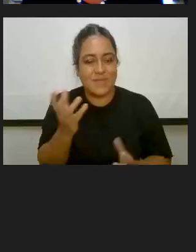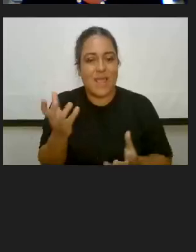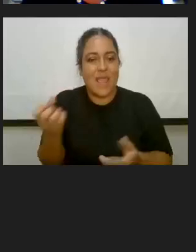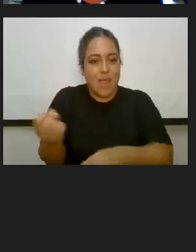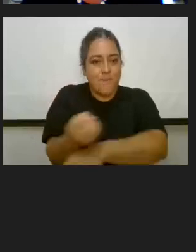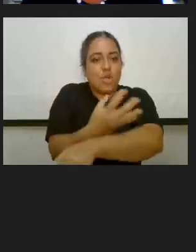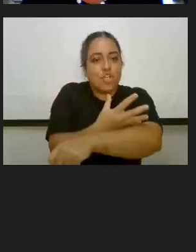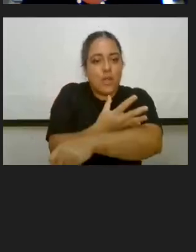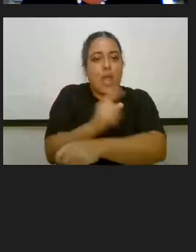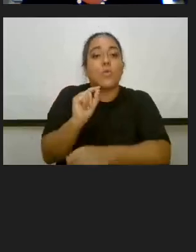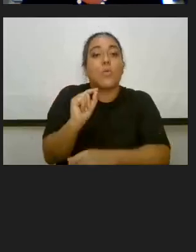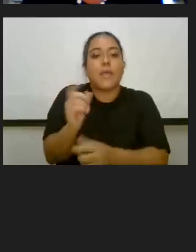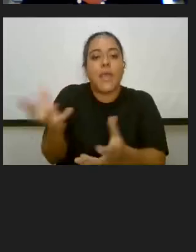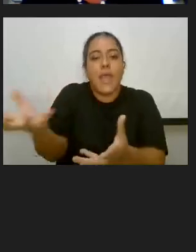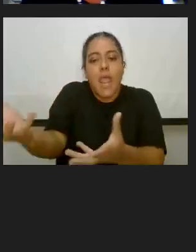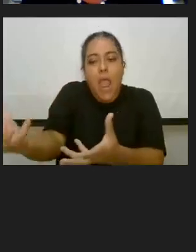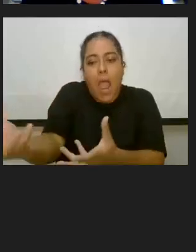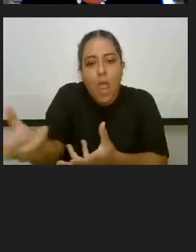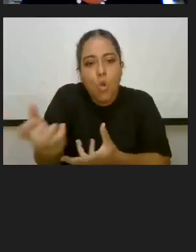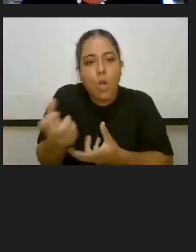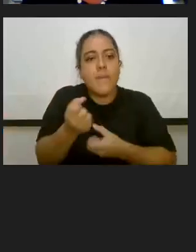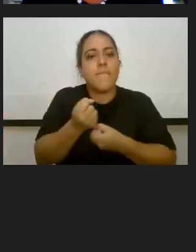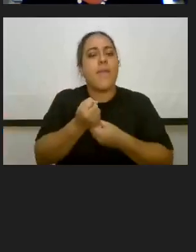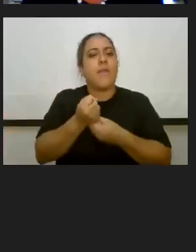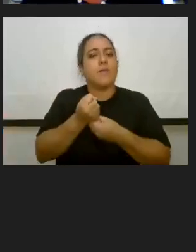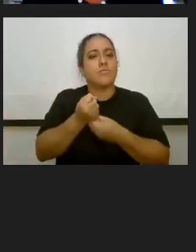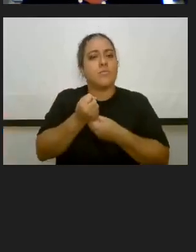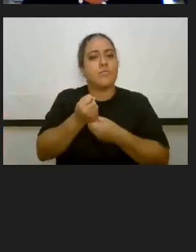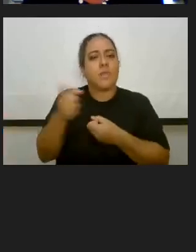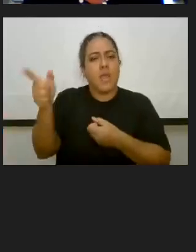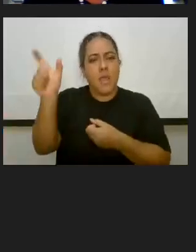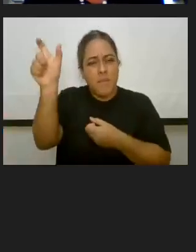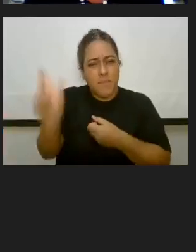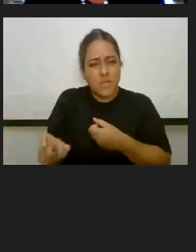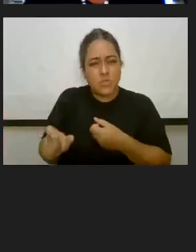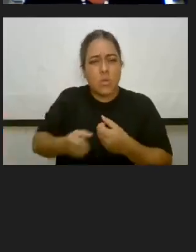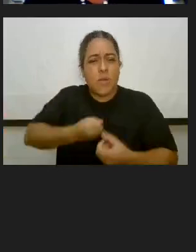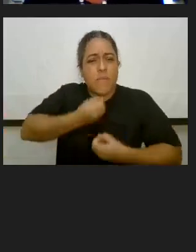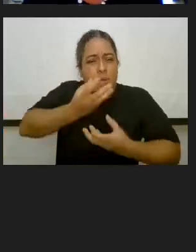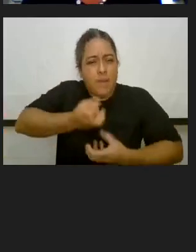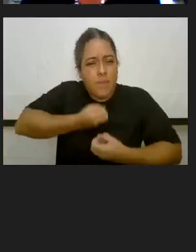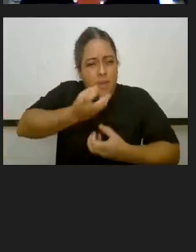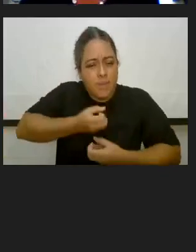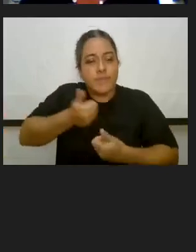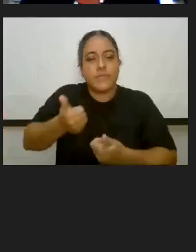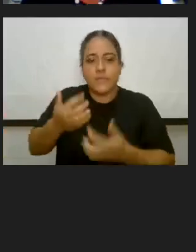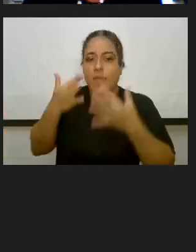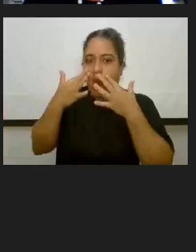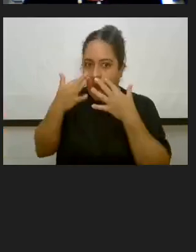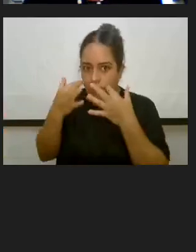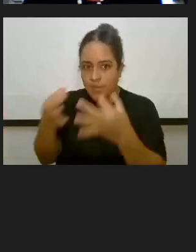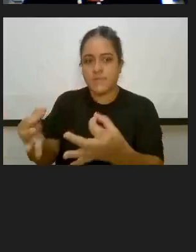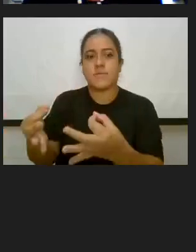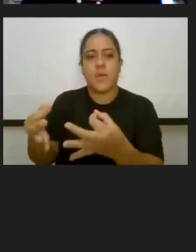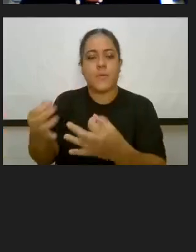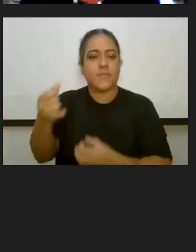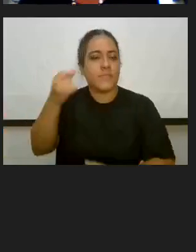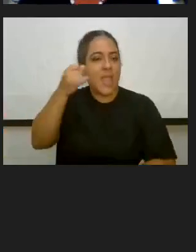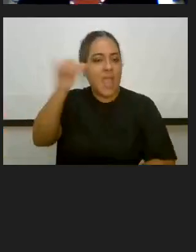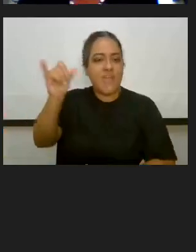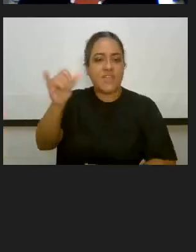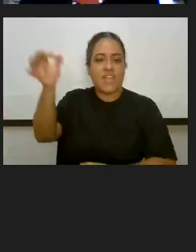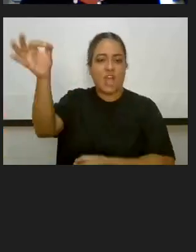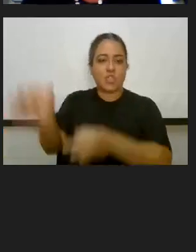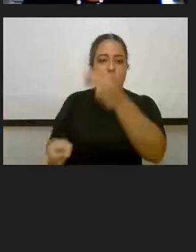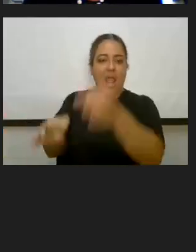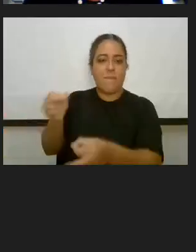uma escuta ativa que se caracteriza fundamentalmente pelo não julgamento, pela